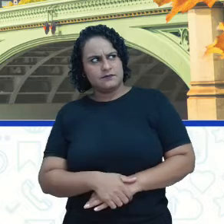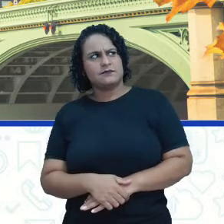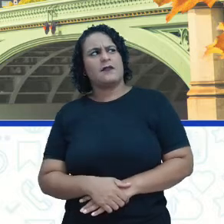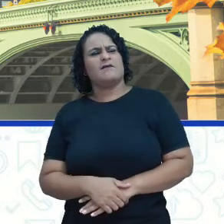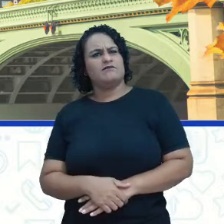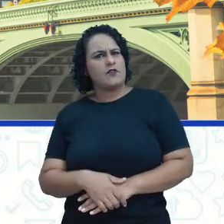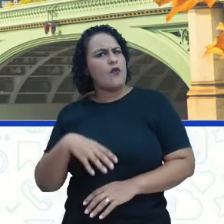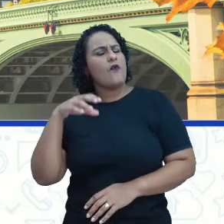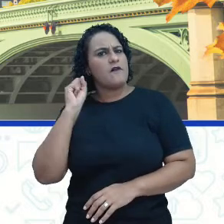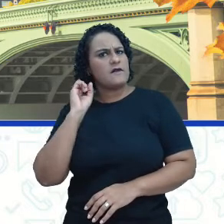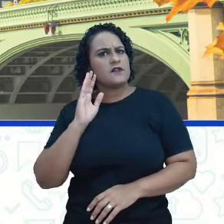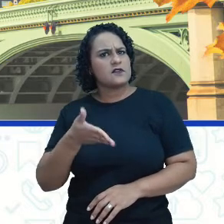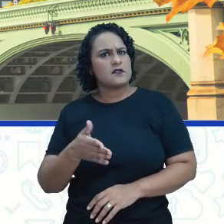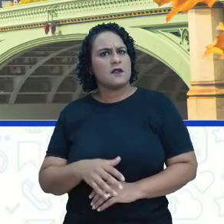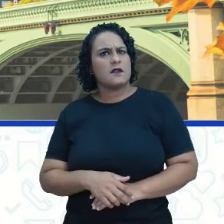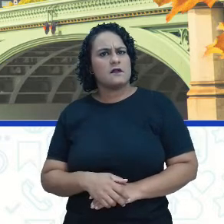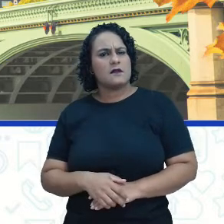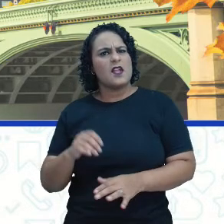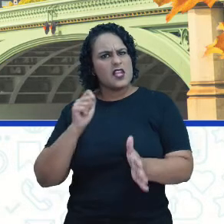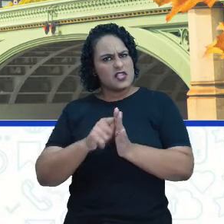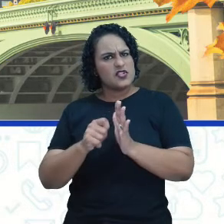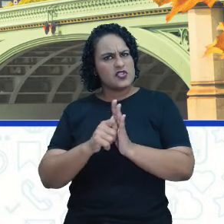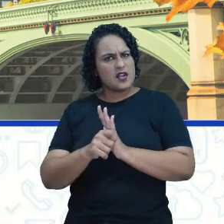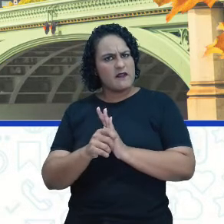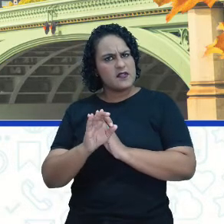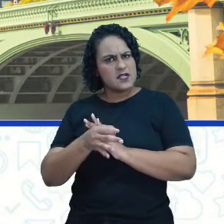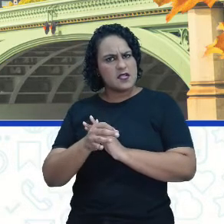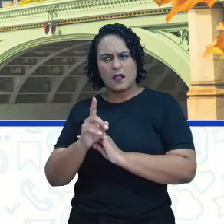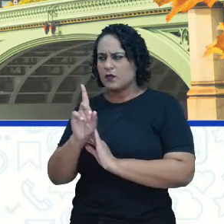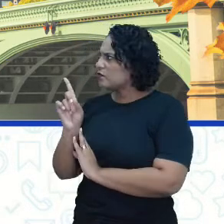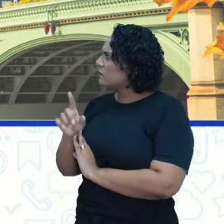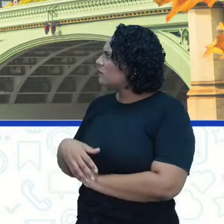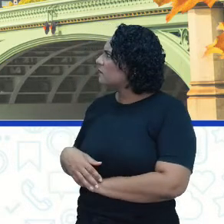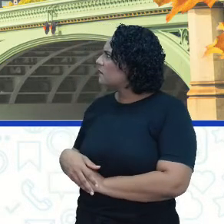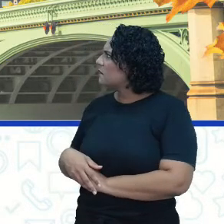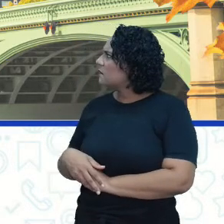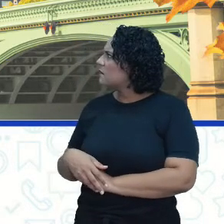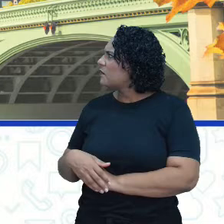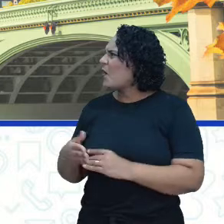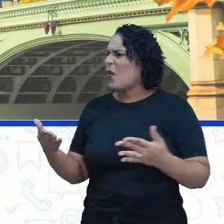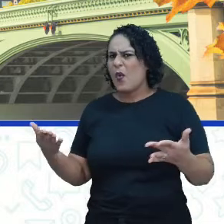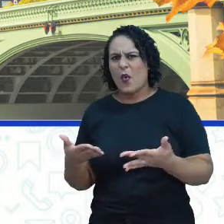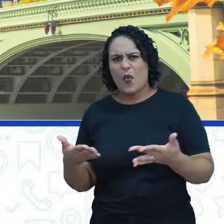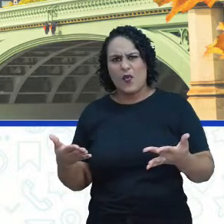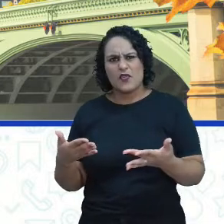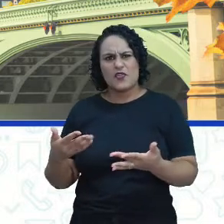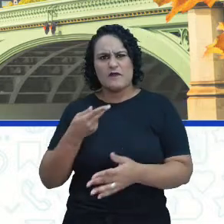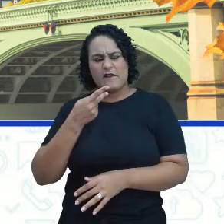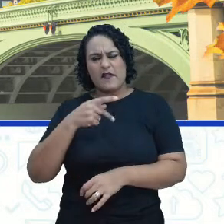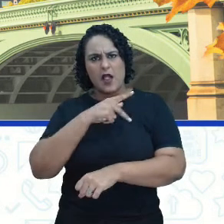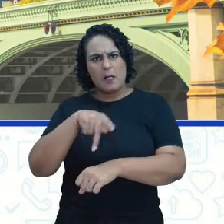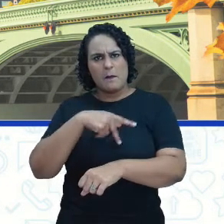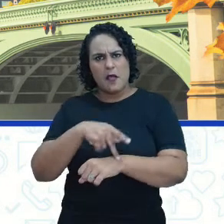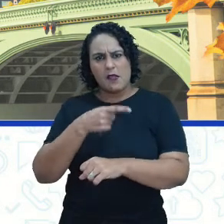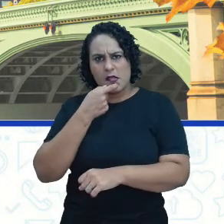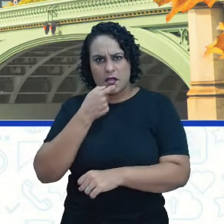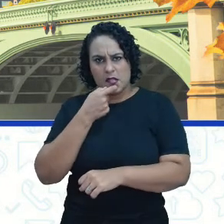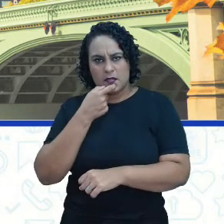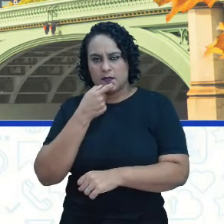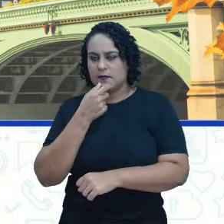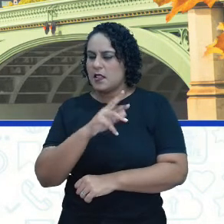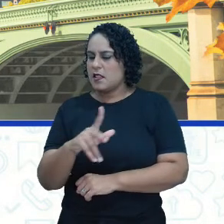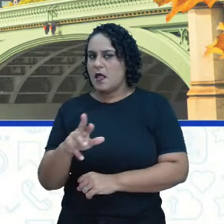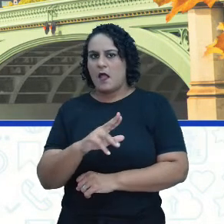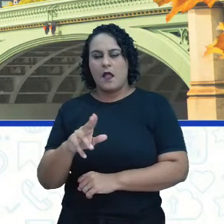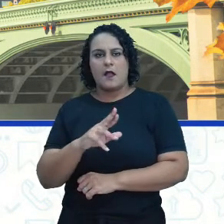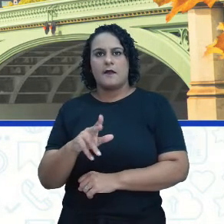ouvi falar, mas é assim que se escreve mesmo? A gente vai falar hoje da Inglaterra? A gente vai falar desse relógio, é? Não,